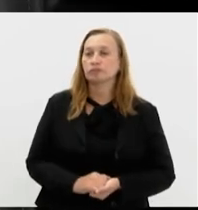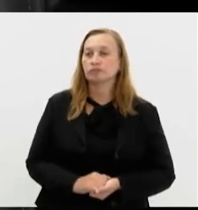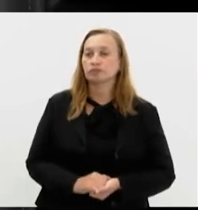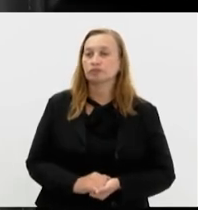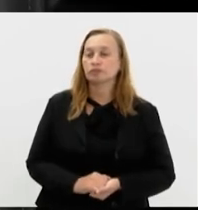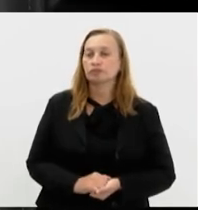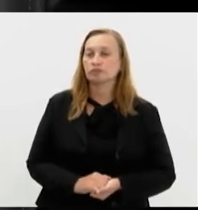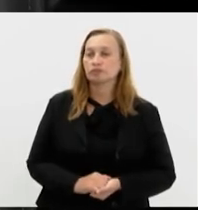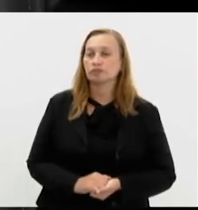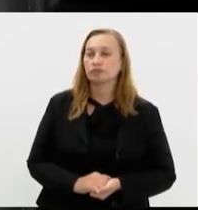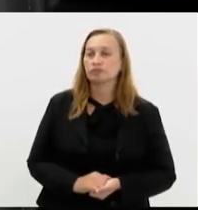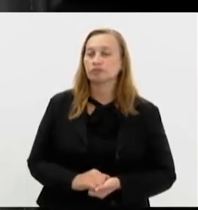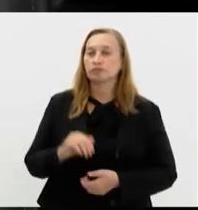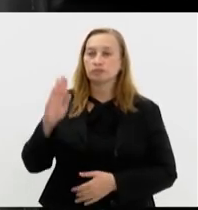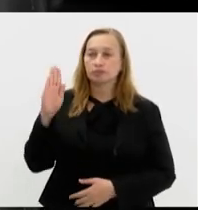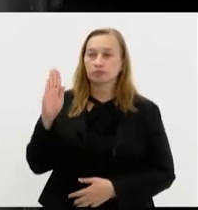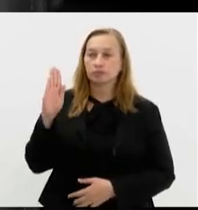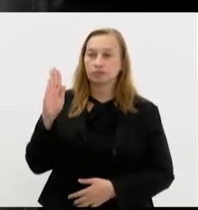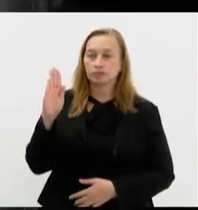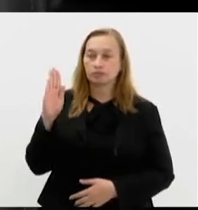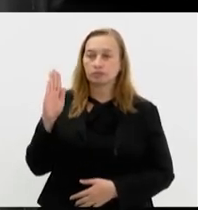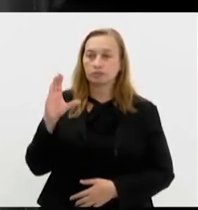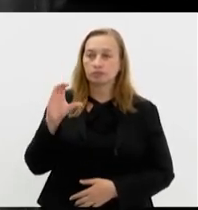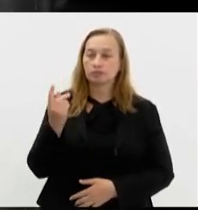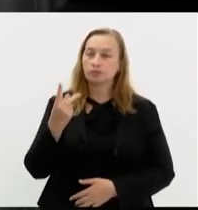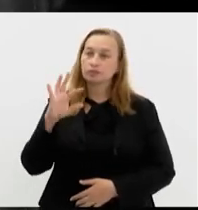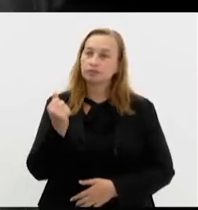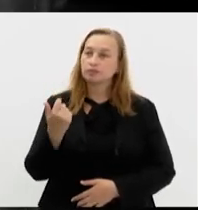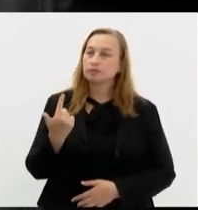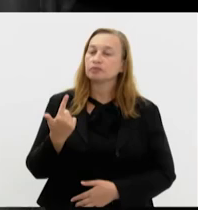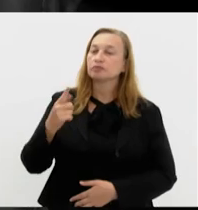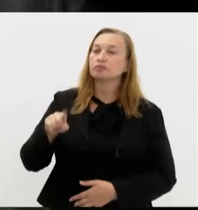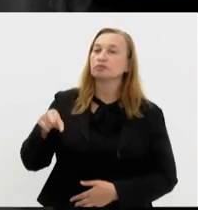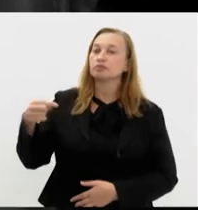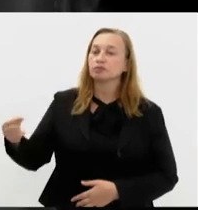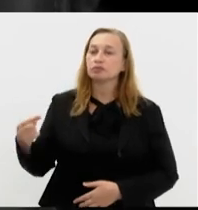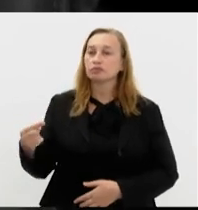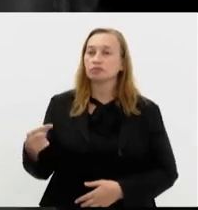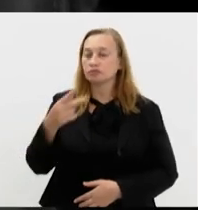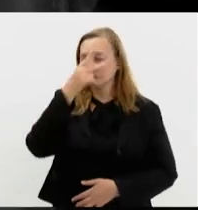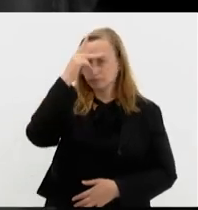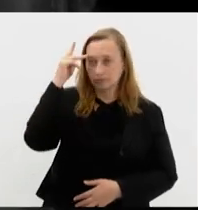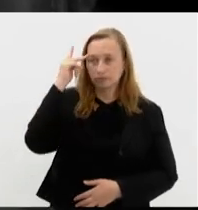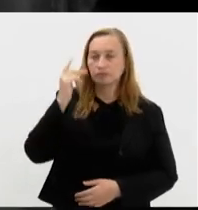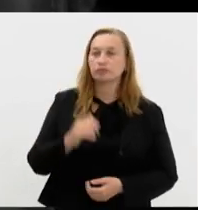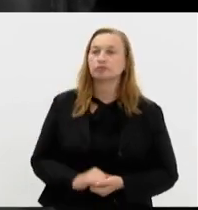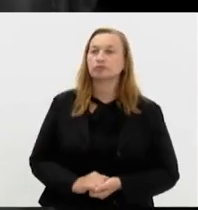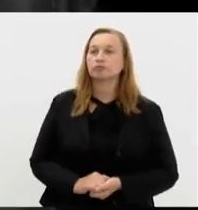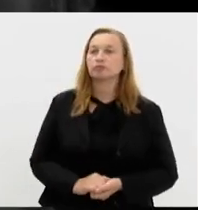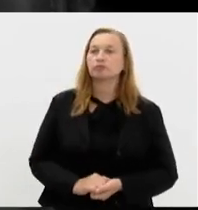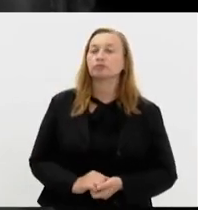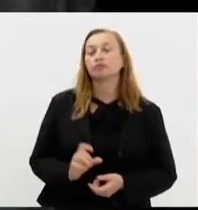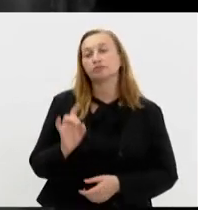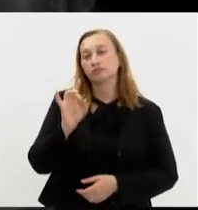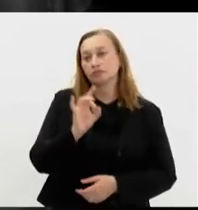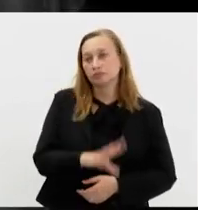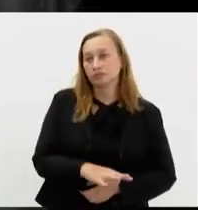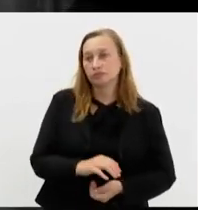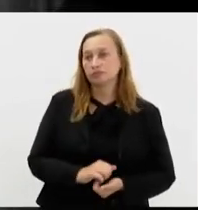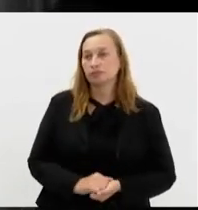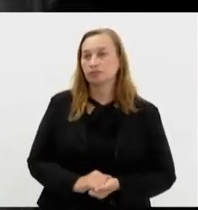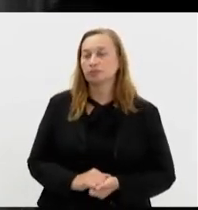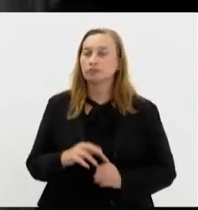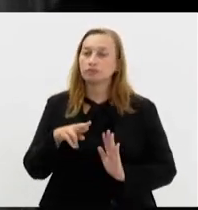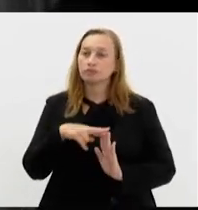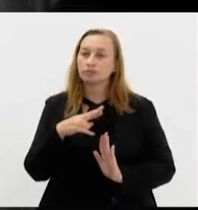possa fazer campanha de outras pessoas disputantes dos pleitos por último diz a